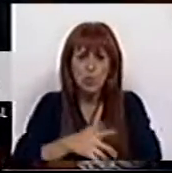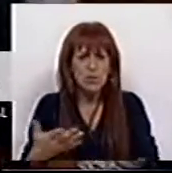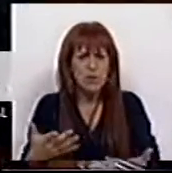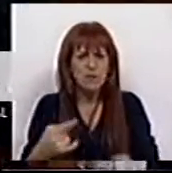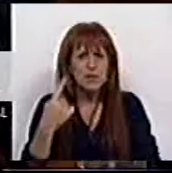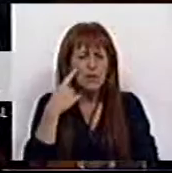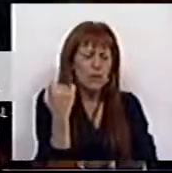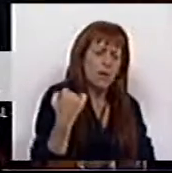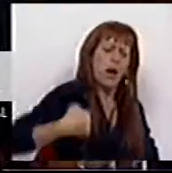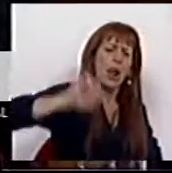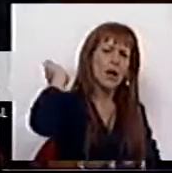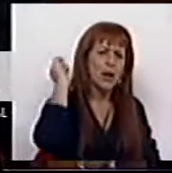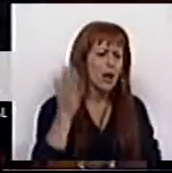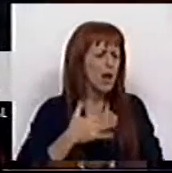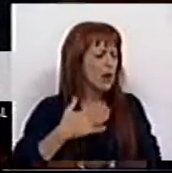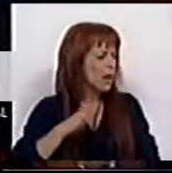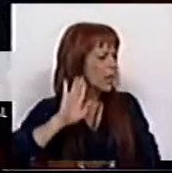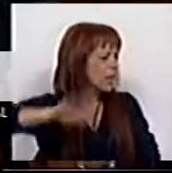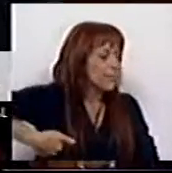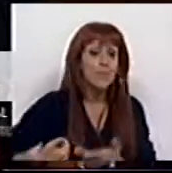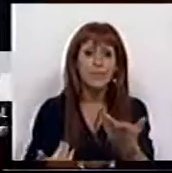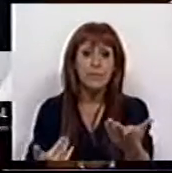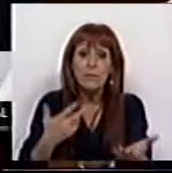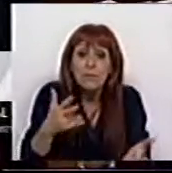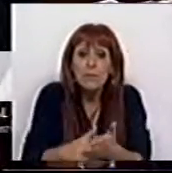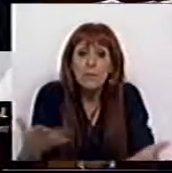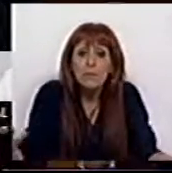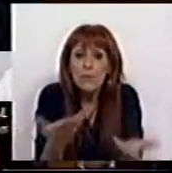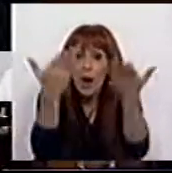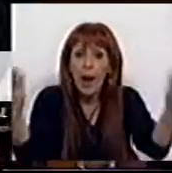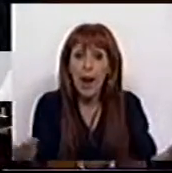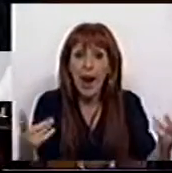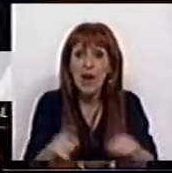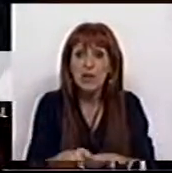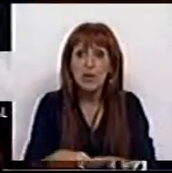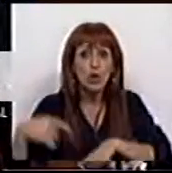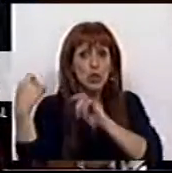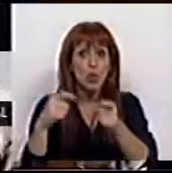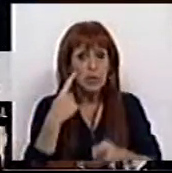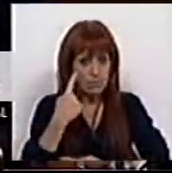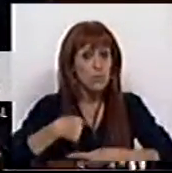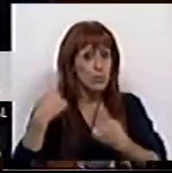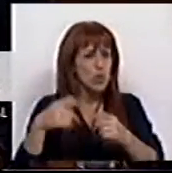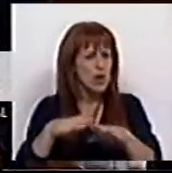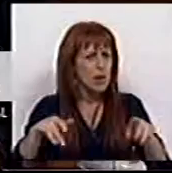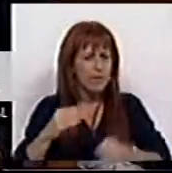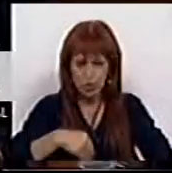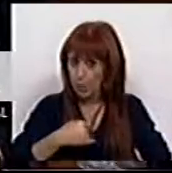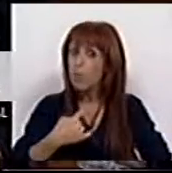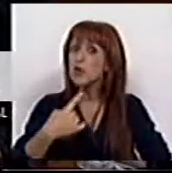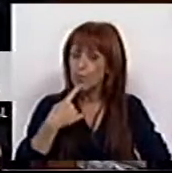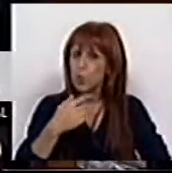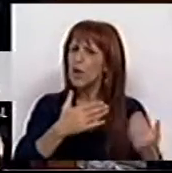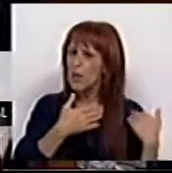possibilidade viram costas, não querem saber, e a verdade é que esta foi uma discussão que revelou níveis